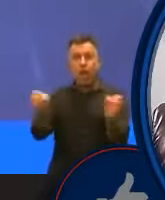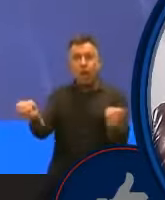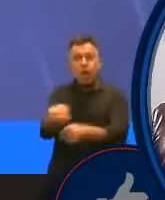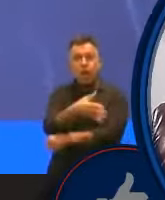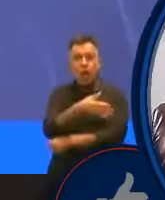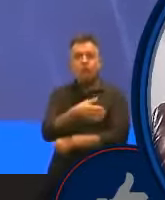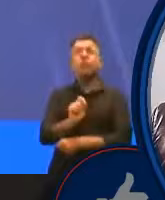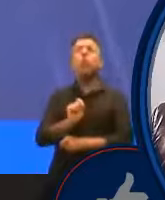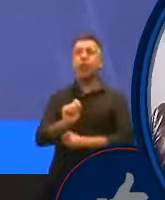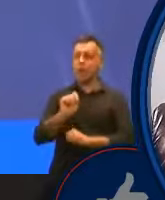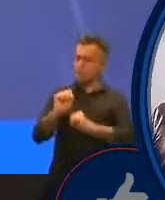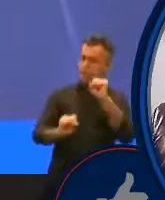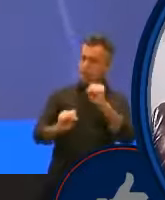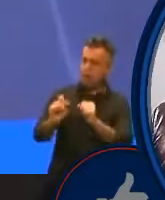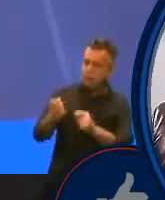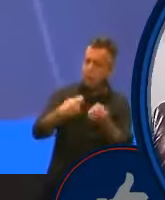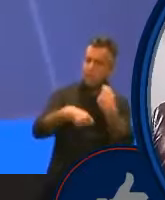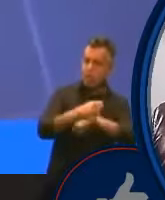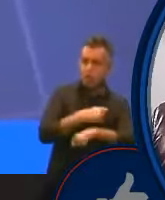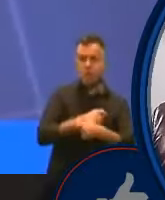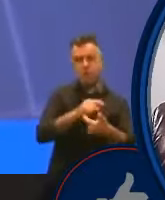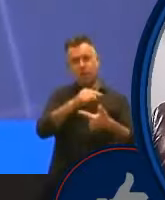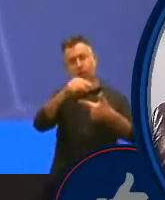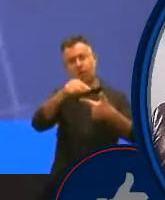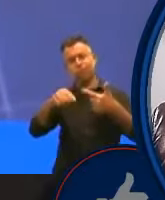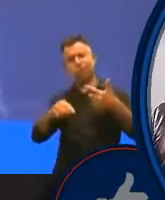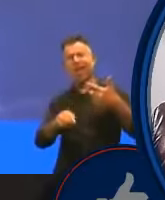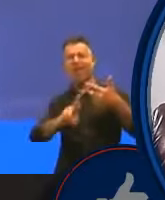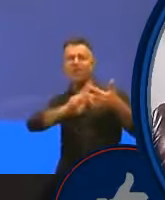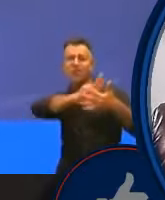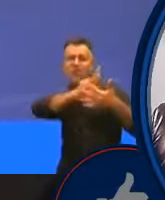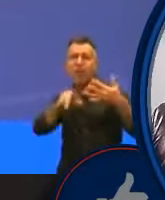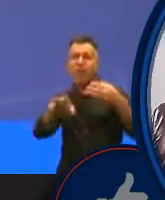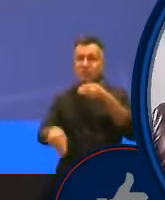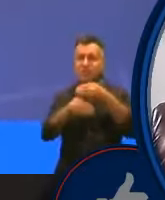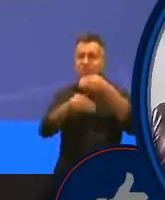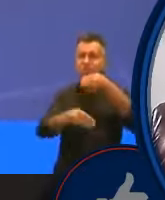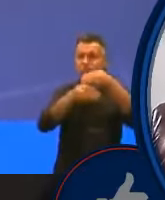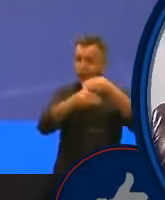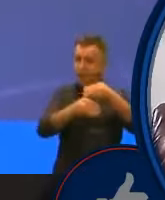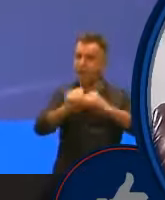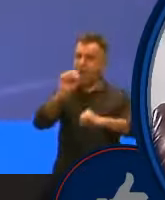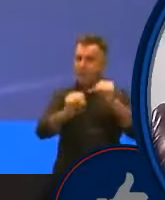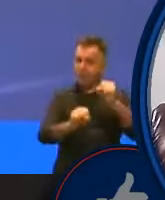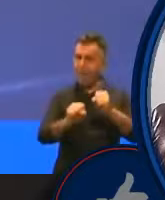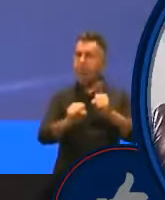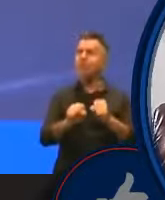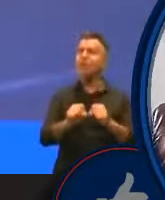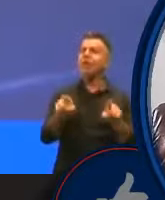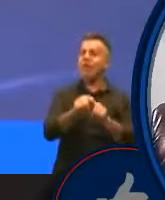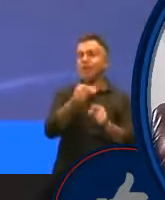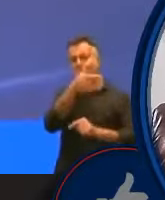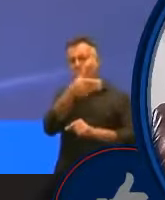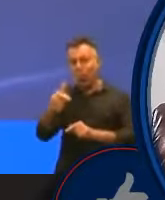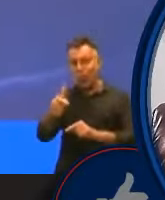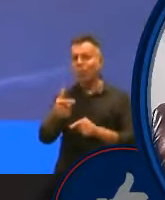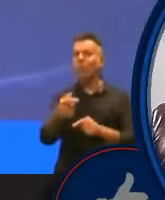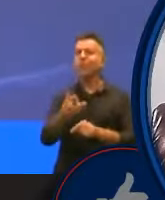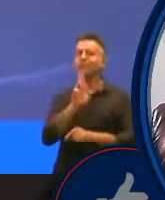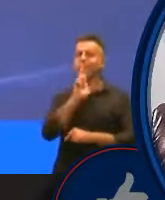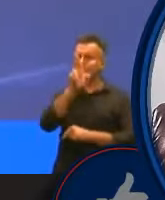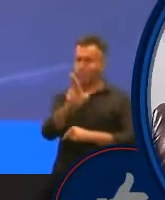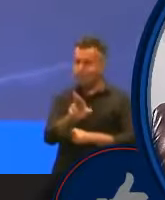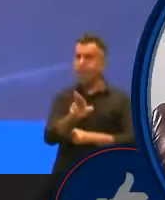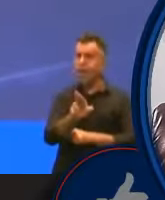negócios. Assim como fizemos com a Distrito, agregamos empresas como a InoveXP, a Rede Seller, além de outras novas